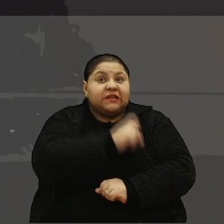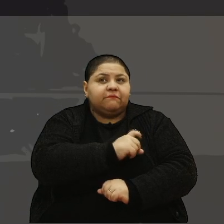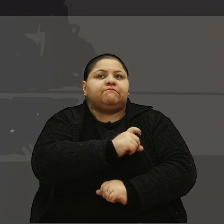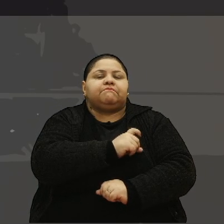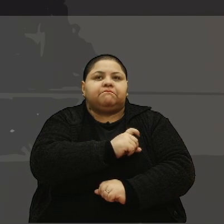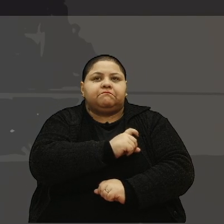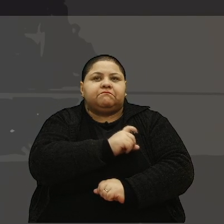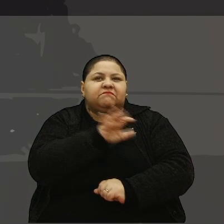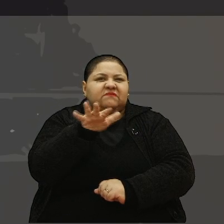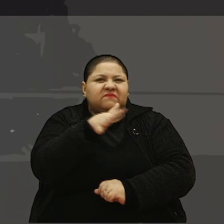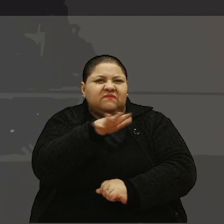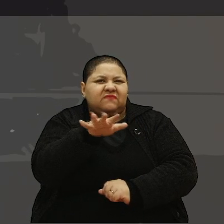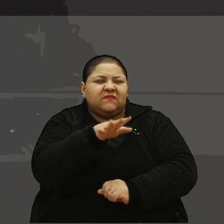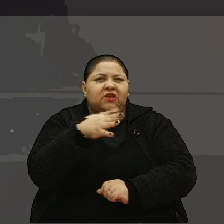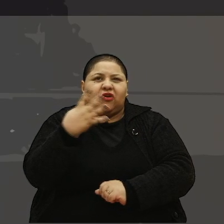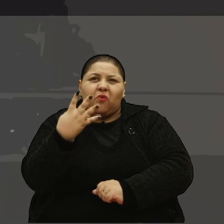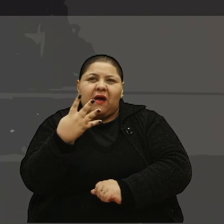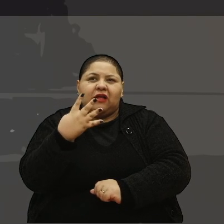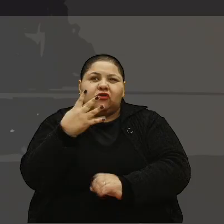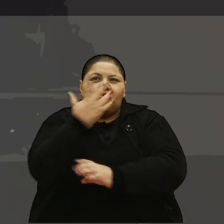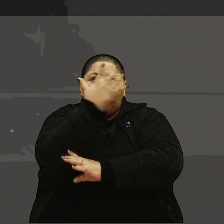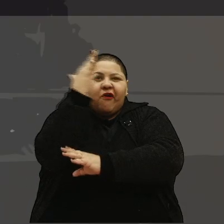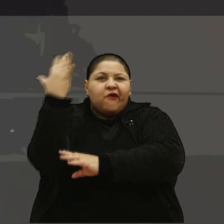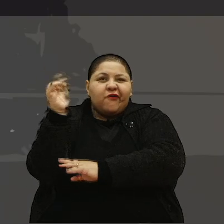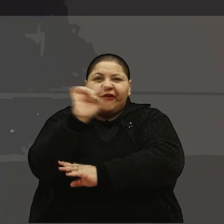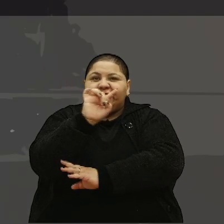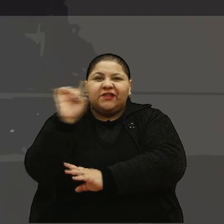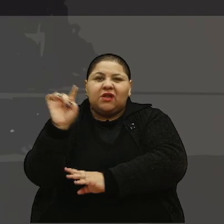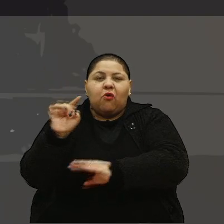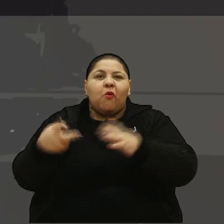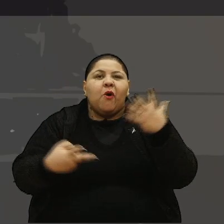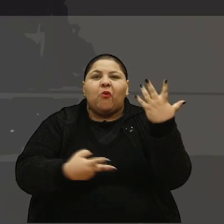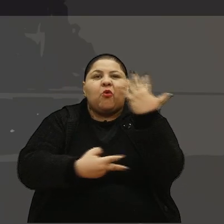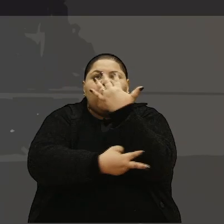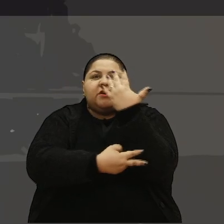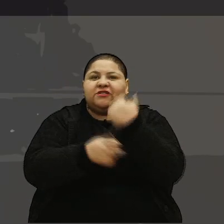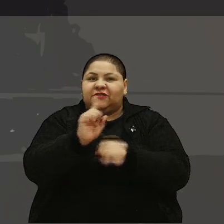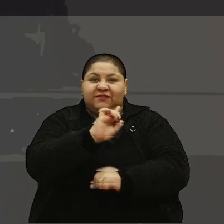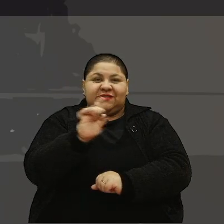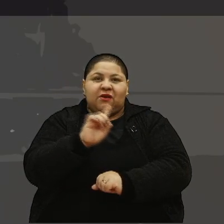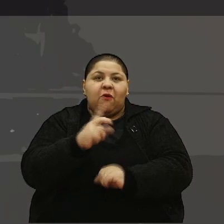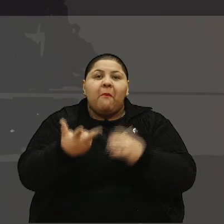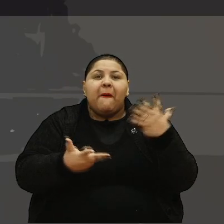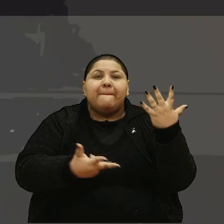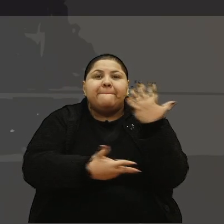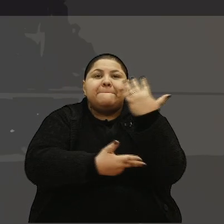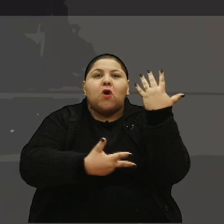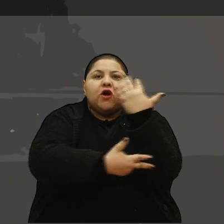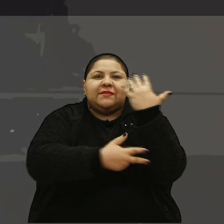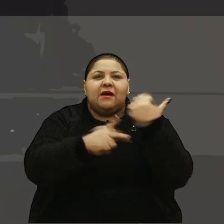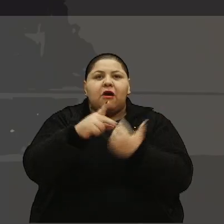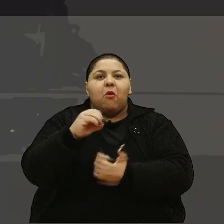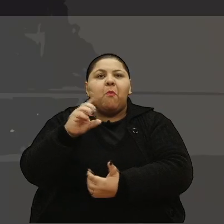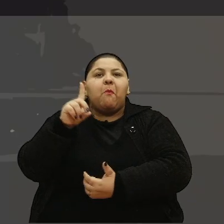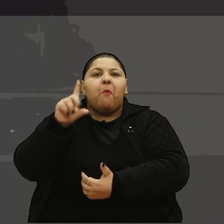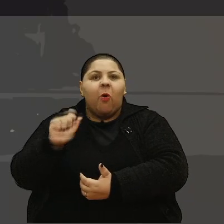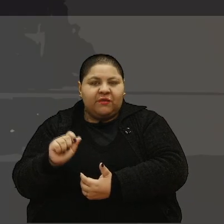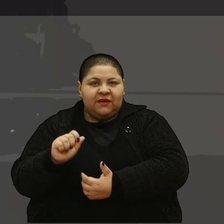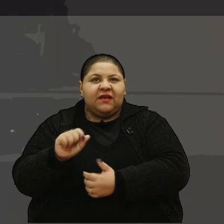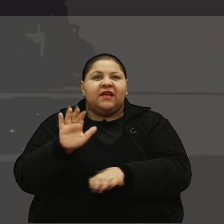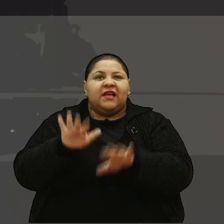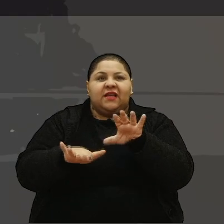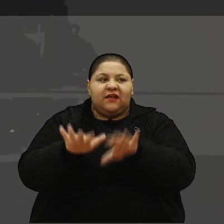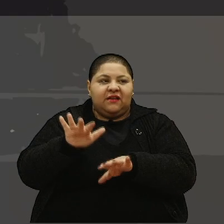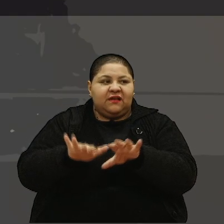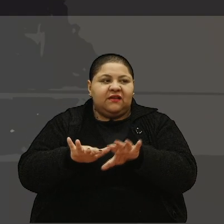são ali em torno de 4 árvores. E não é o corte da árvore, é uma poda. E muitas vezes,